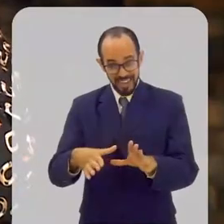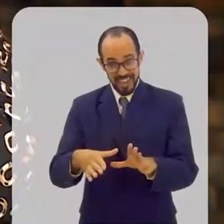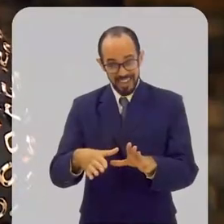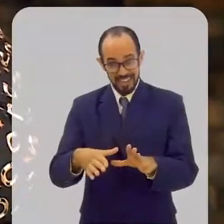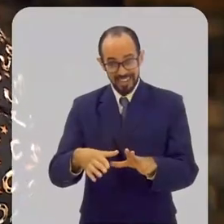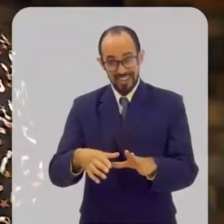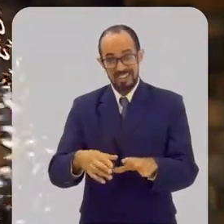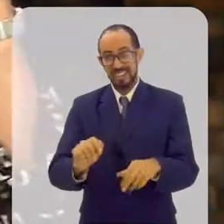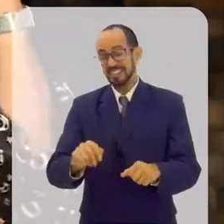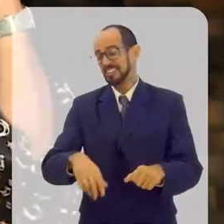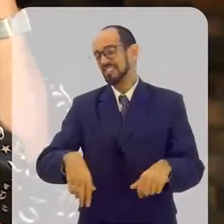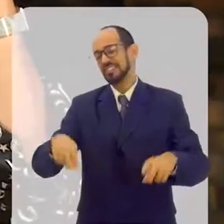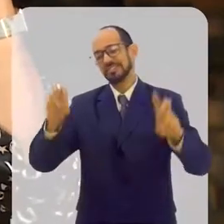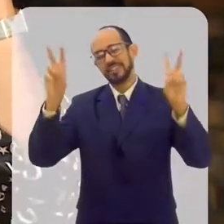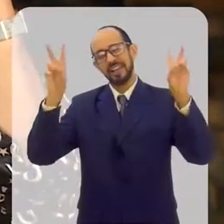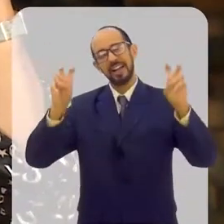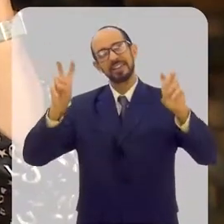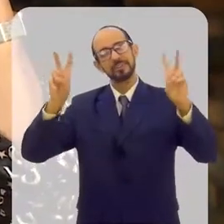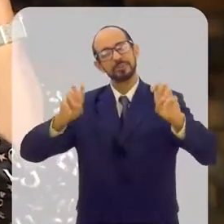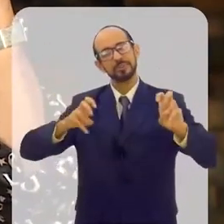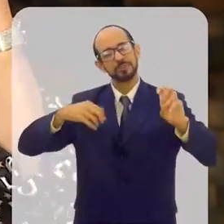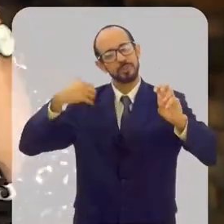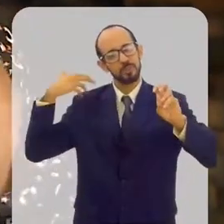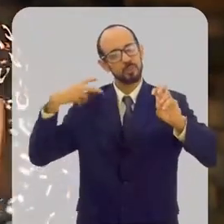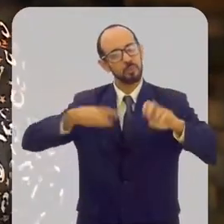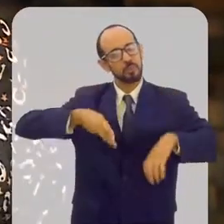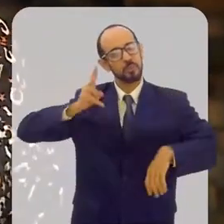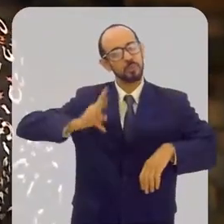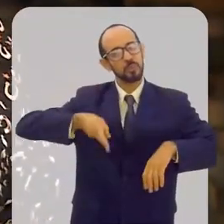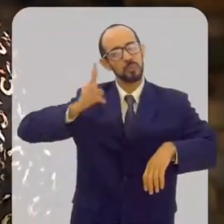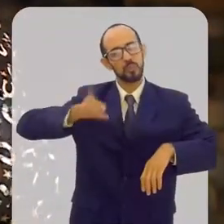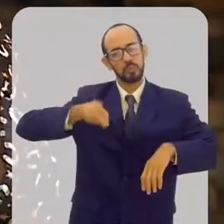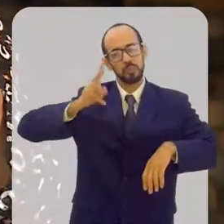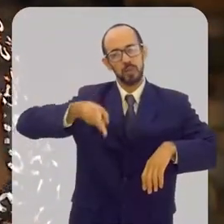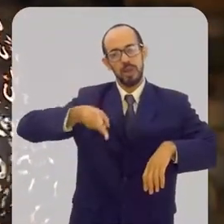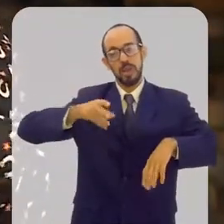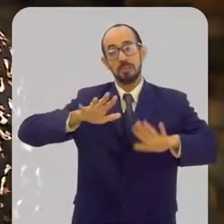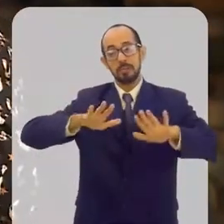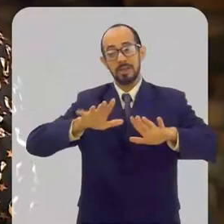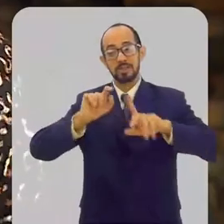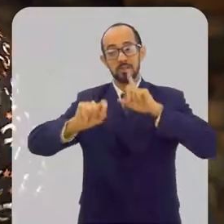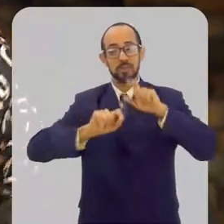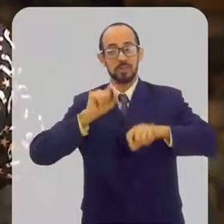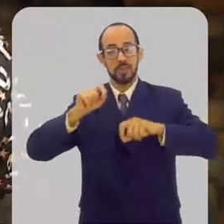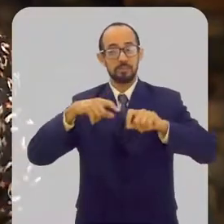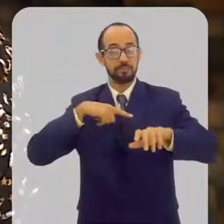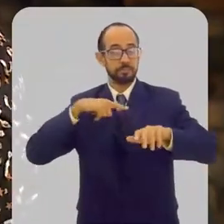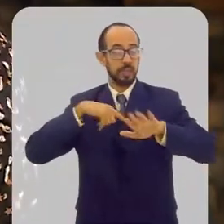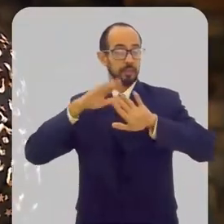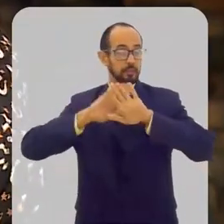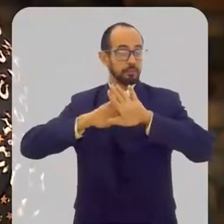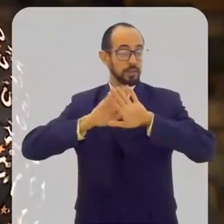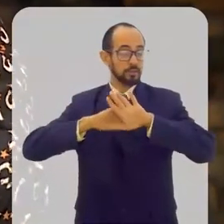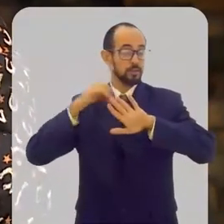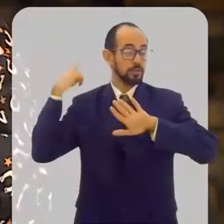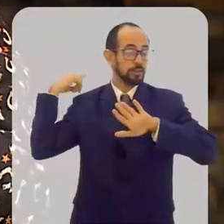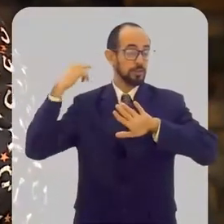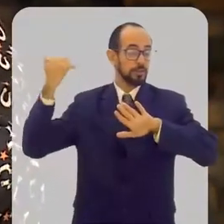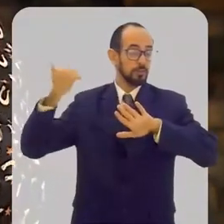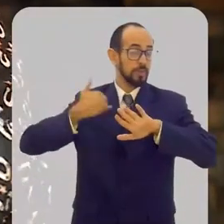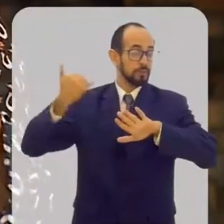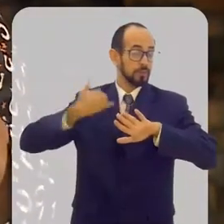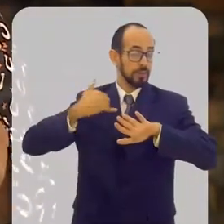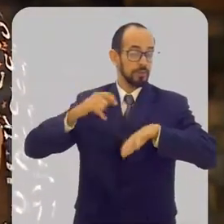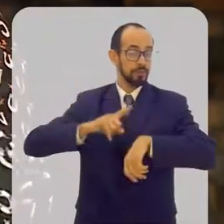ter assunto para mil e mil. Mas, claro, né, que já tem alguém ali atrás me mostrando só os dedos.